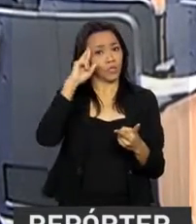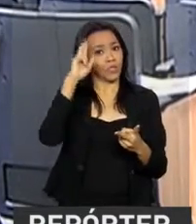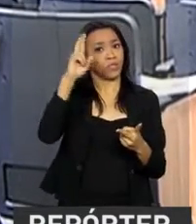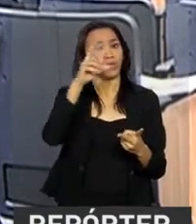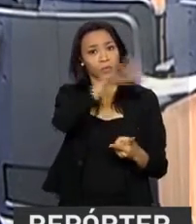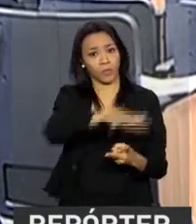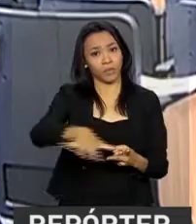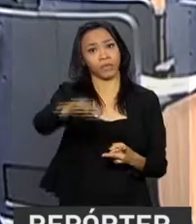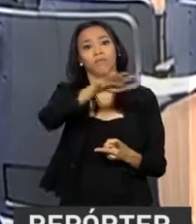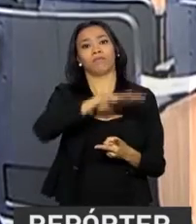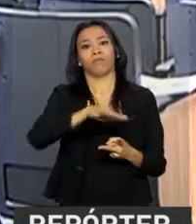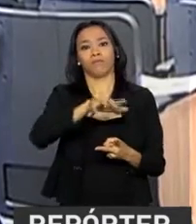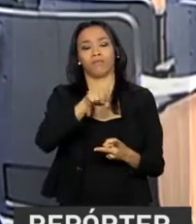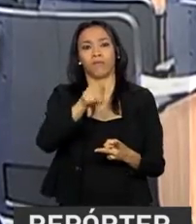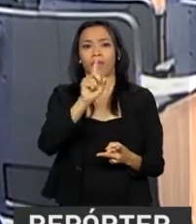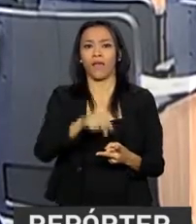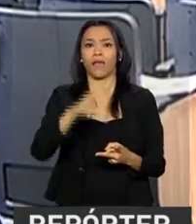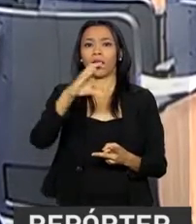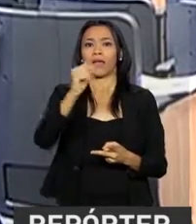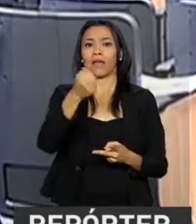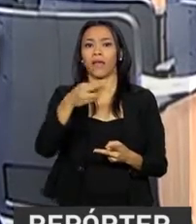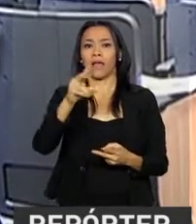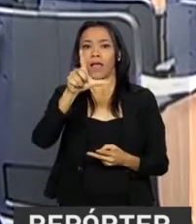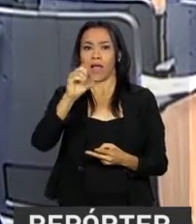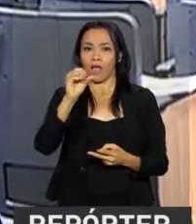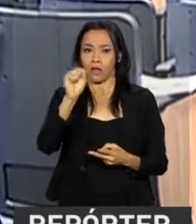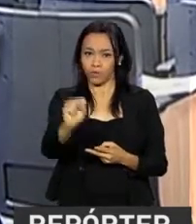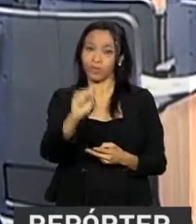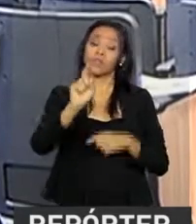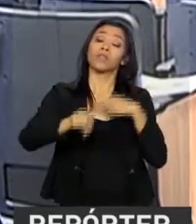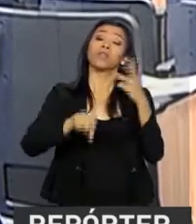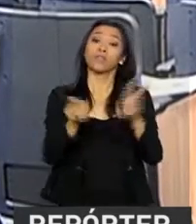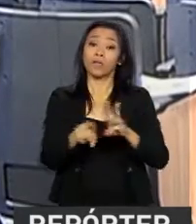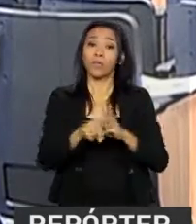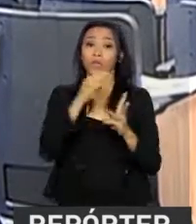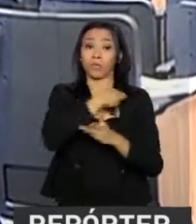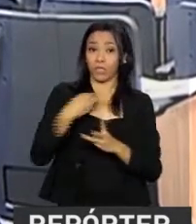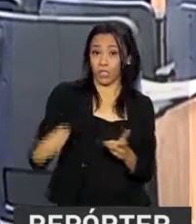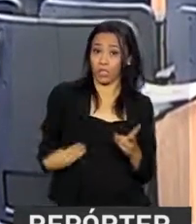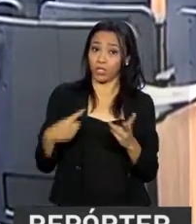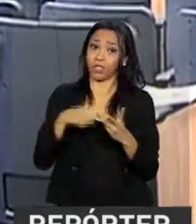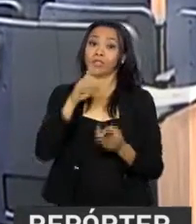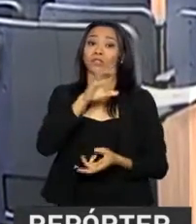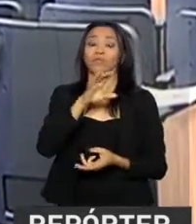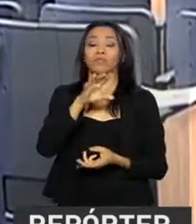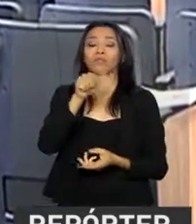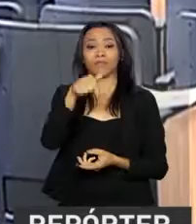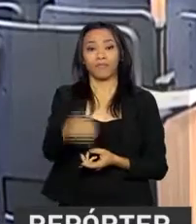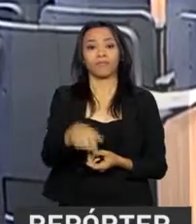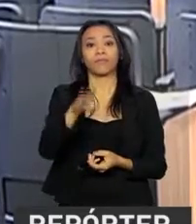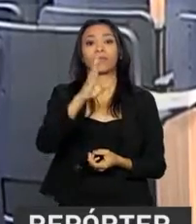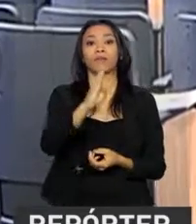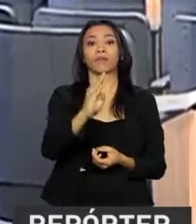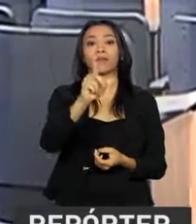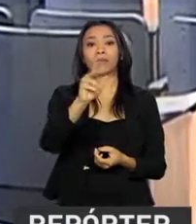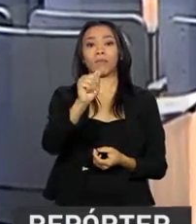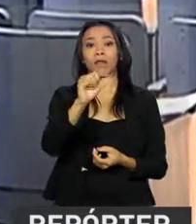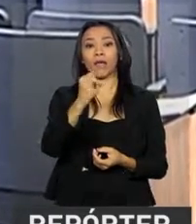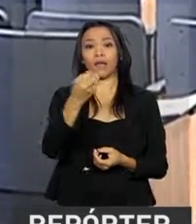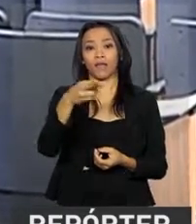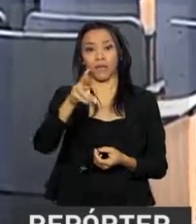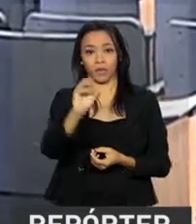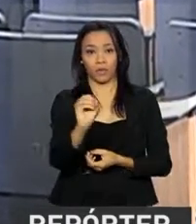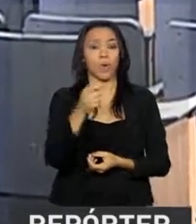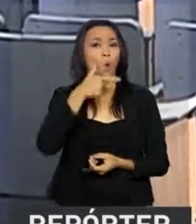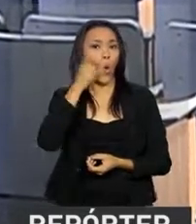agronegócio do banco do brasil josé carlos reis participa também o ministro da agricultura pecuária e abastecimento blairo maggi blairo maggi que